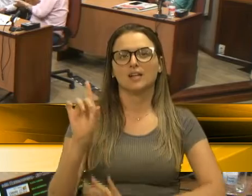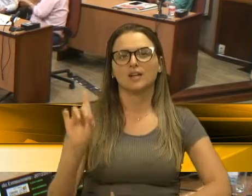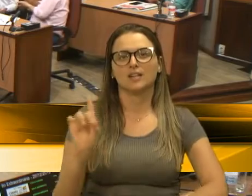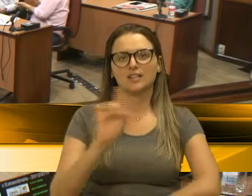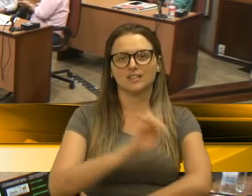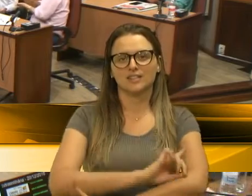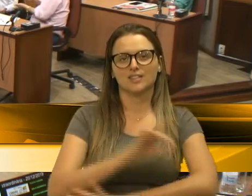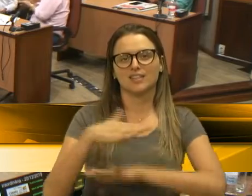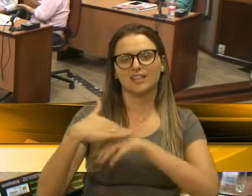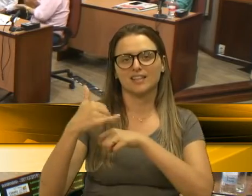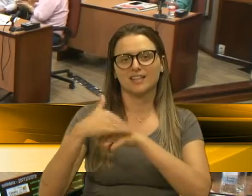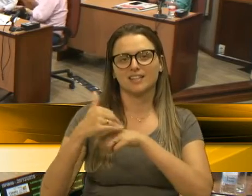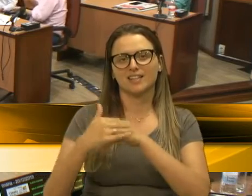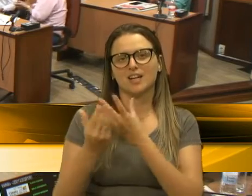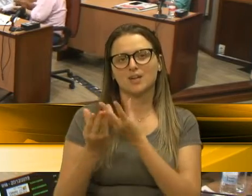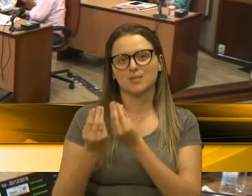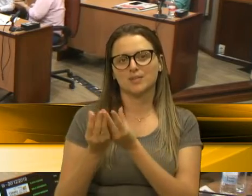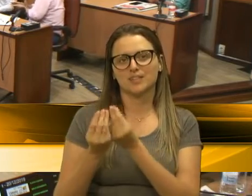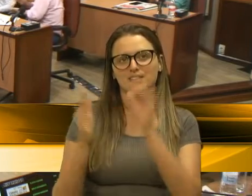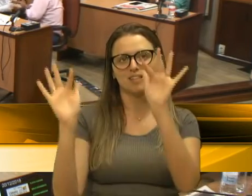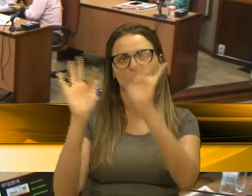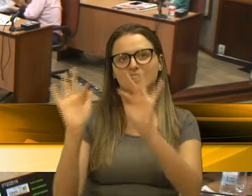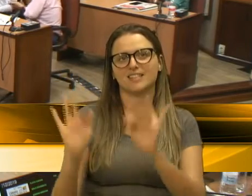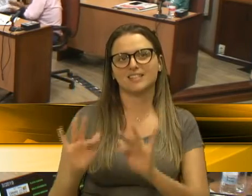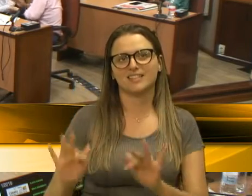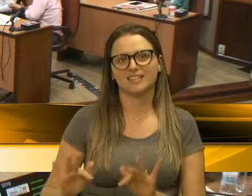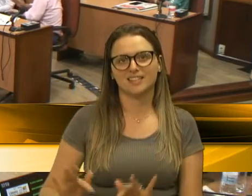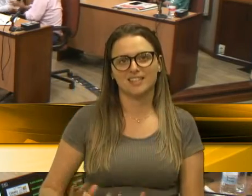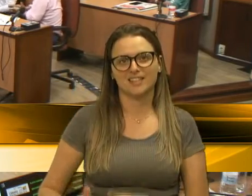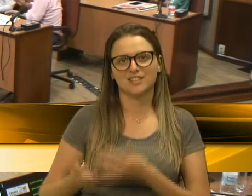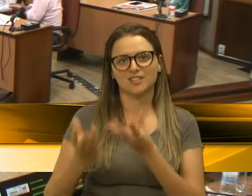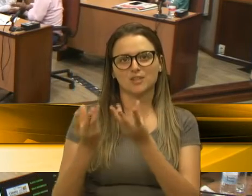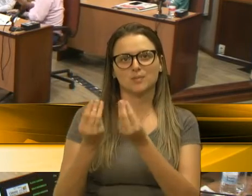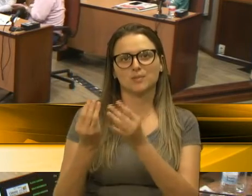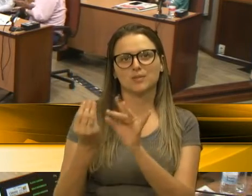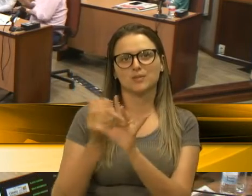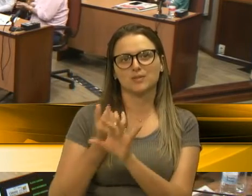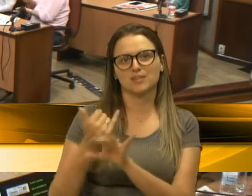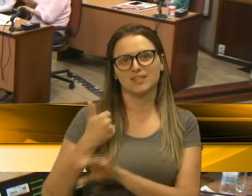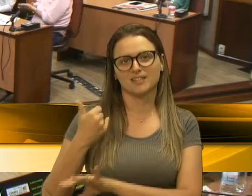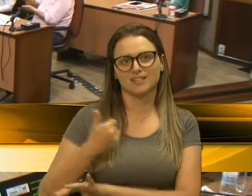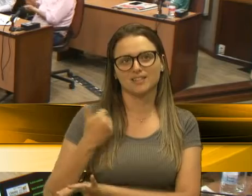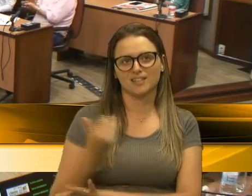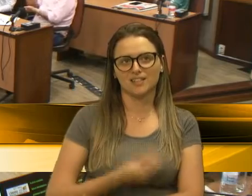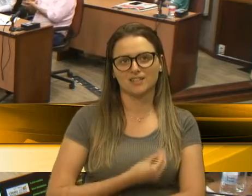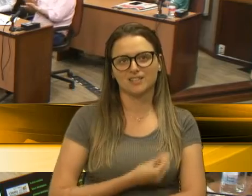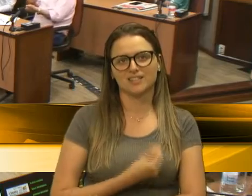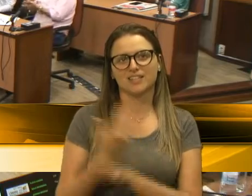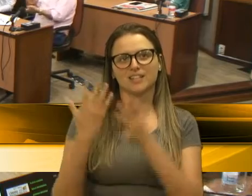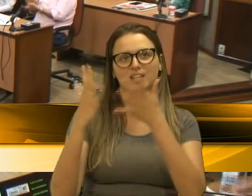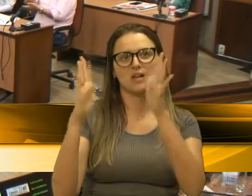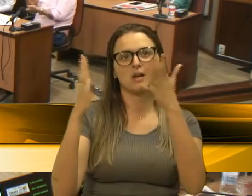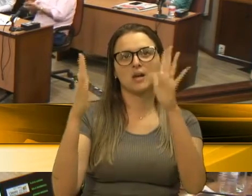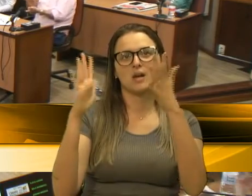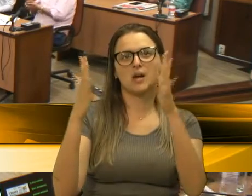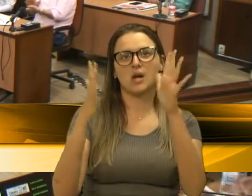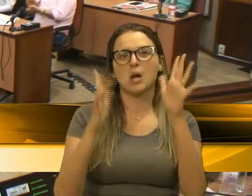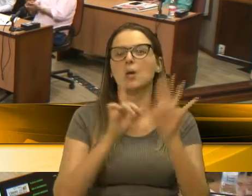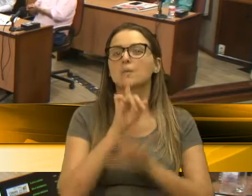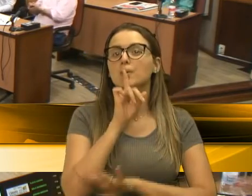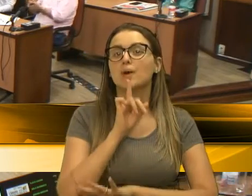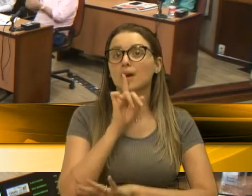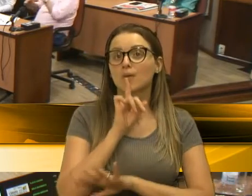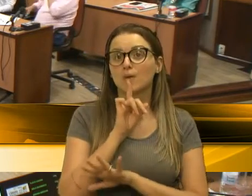Hey, essa data que. Hey, muitas felicidades, muitos anos de vida.